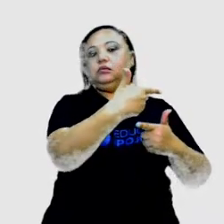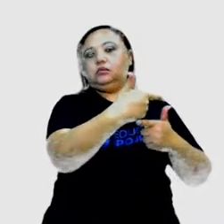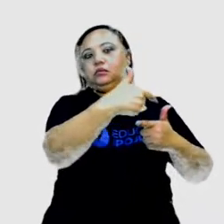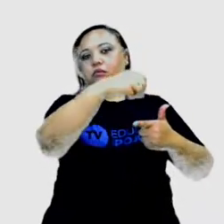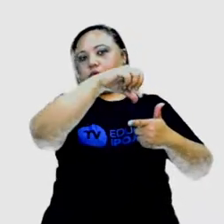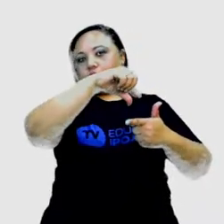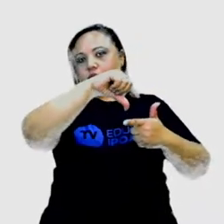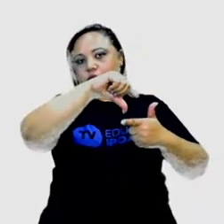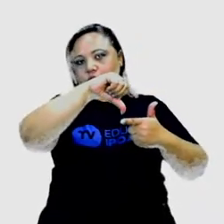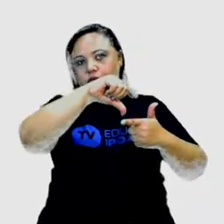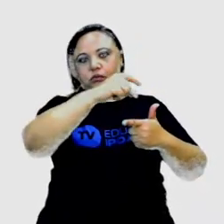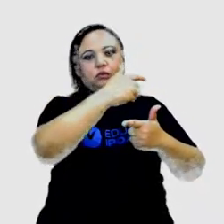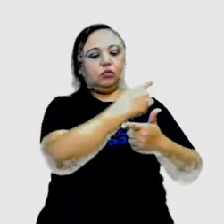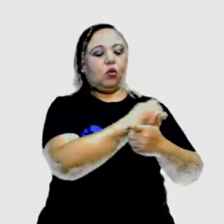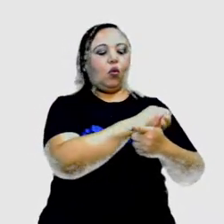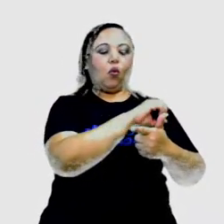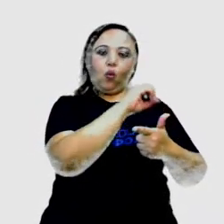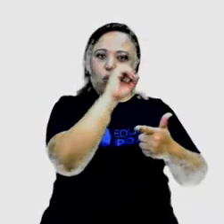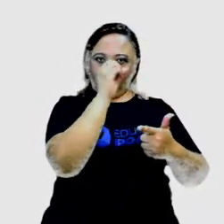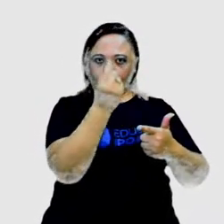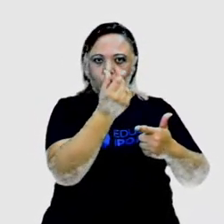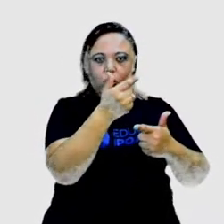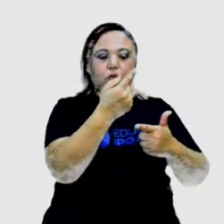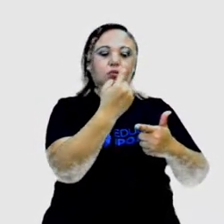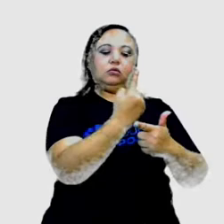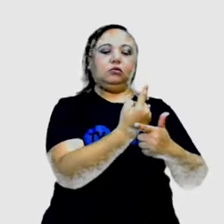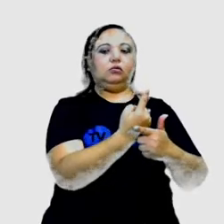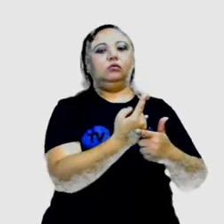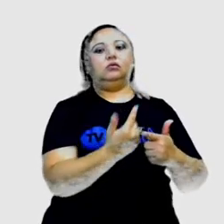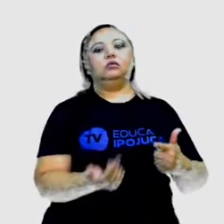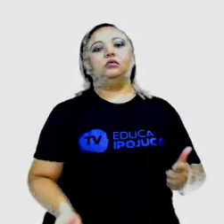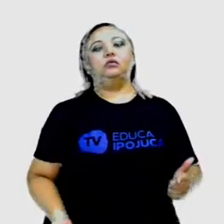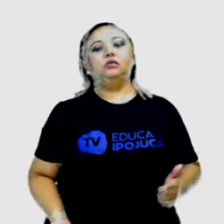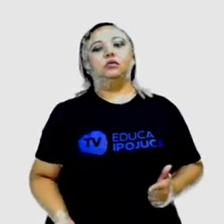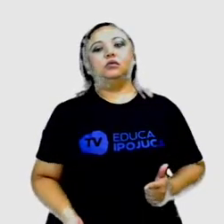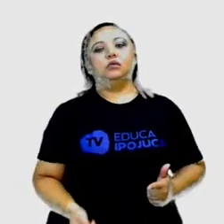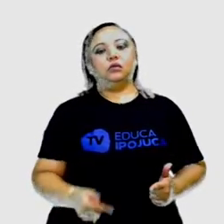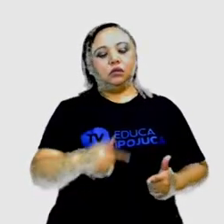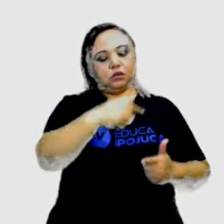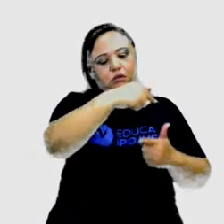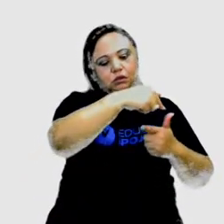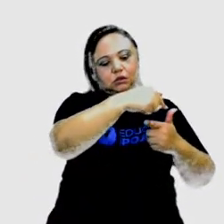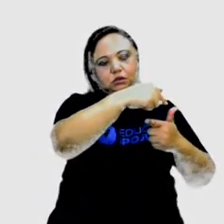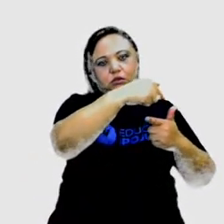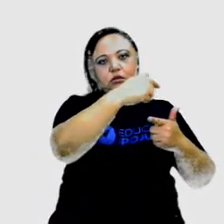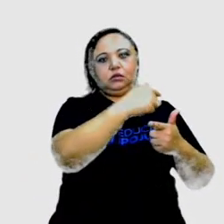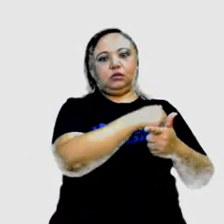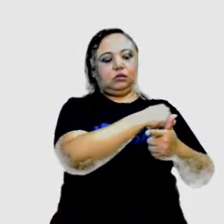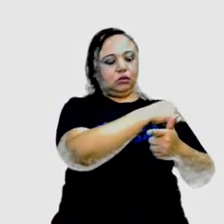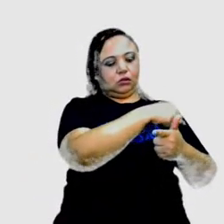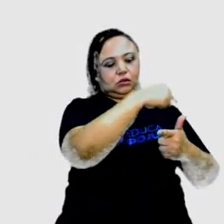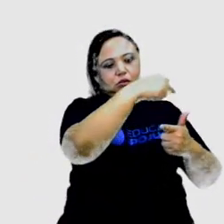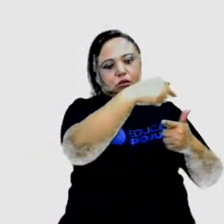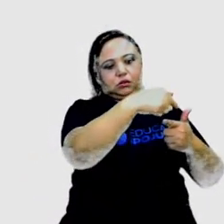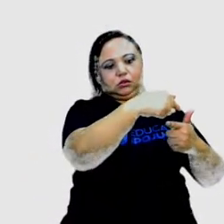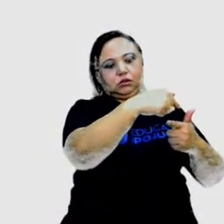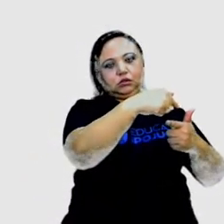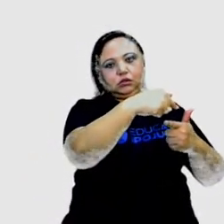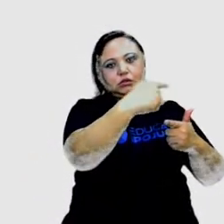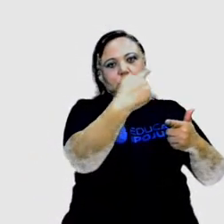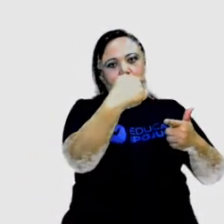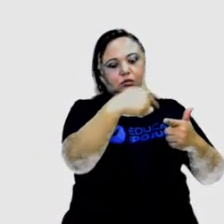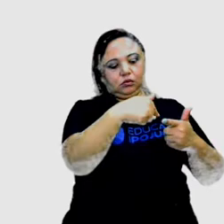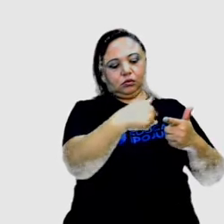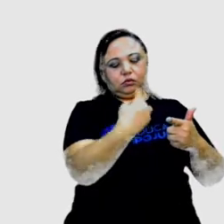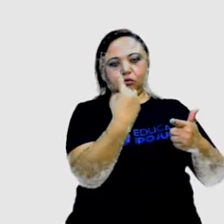por 1 ou 29. E com 7 acontece a mesma coisa. Nós só conseguimos dividir